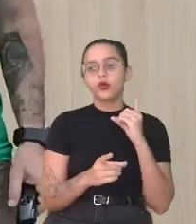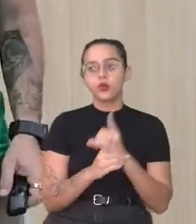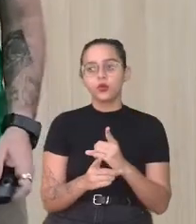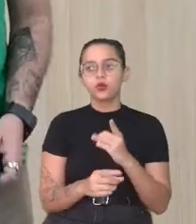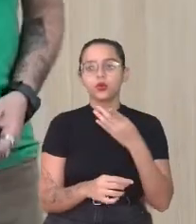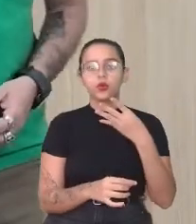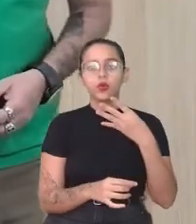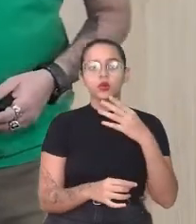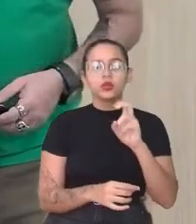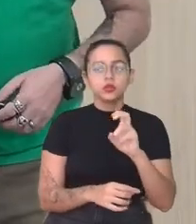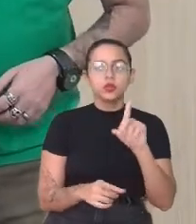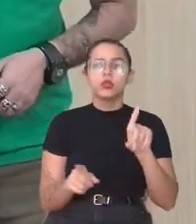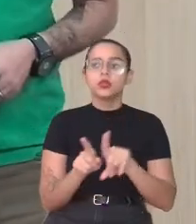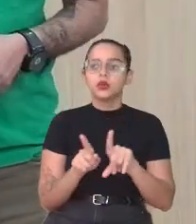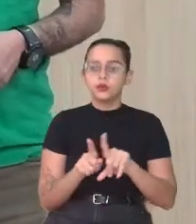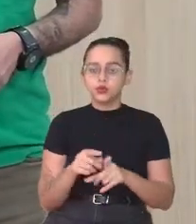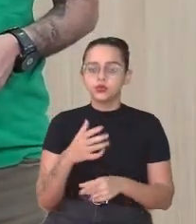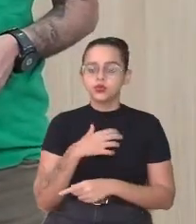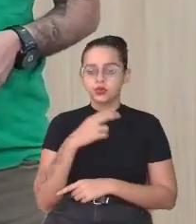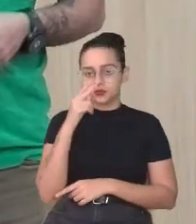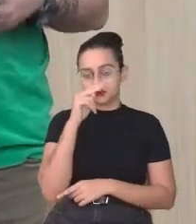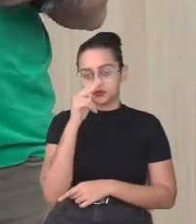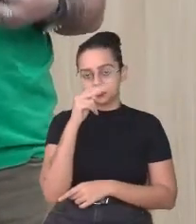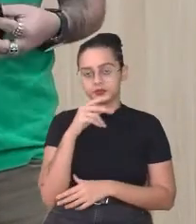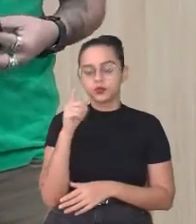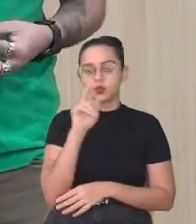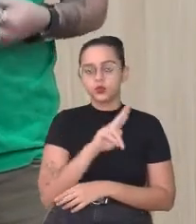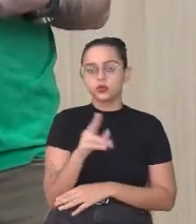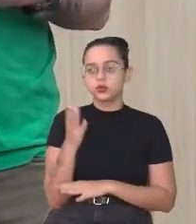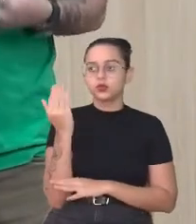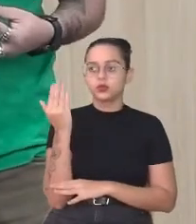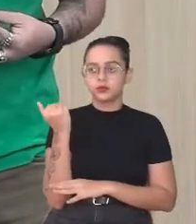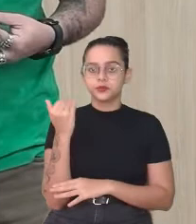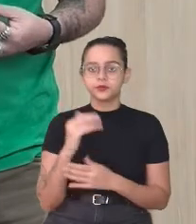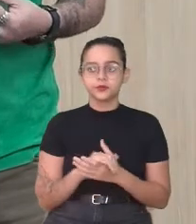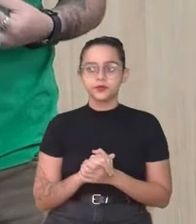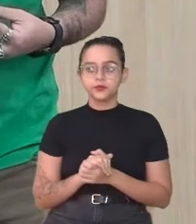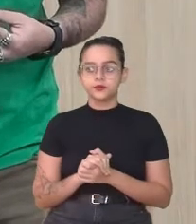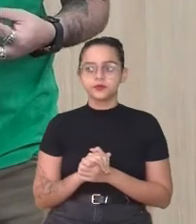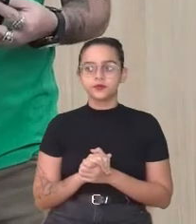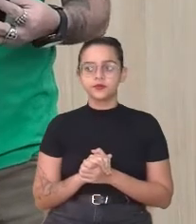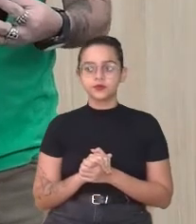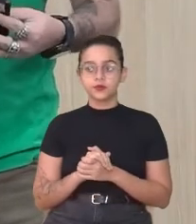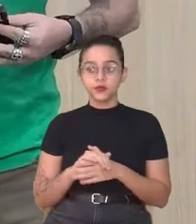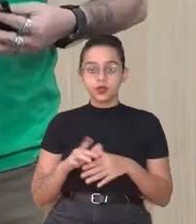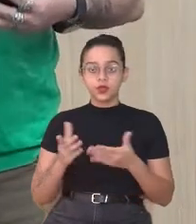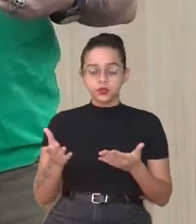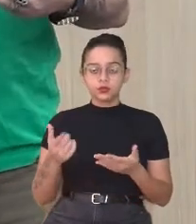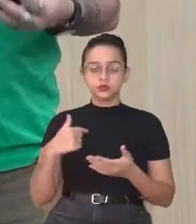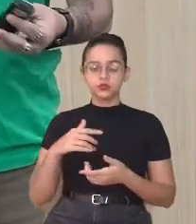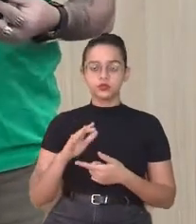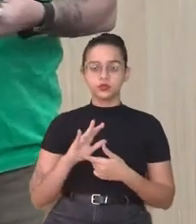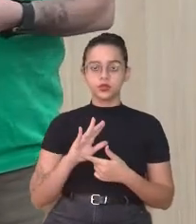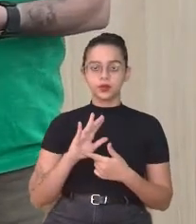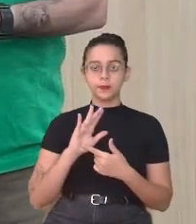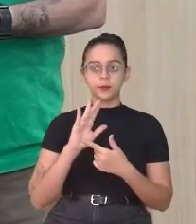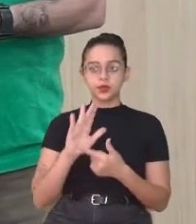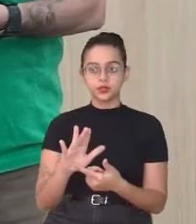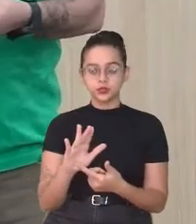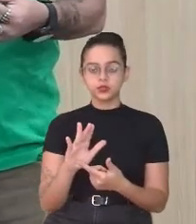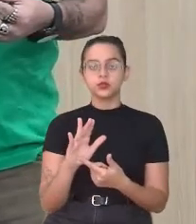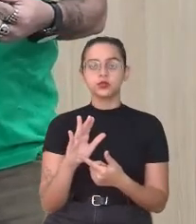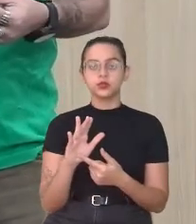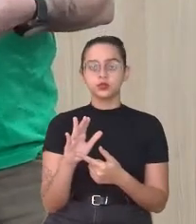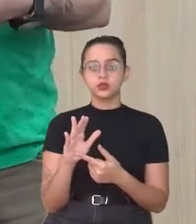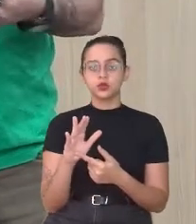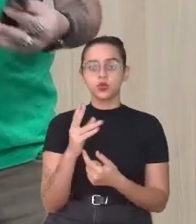que também seria por aquele método que a gente tinha utilizado anteriormente, tá certo? Então, eu te apresento, acabei de te